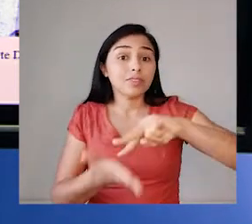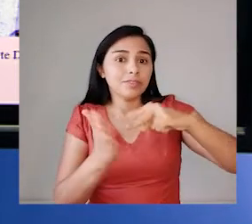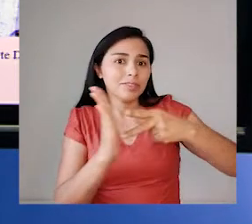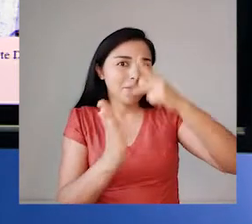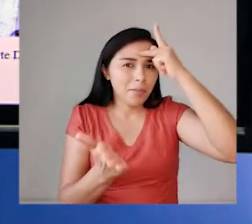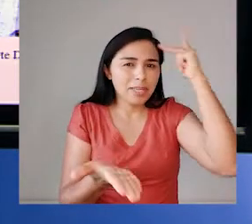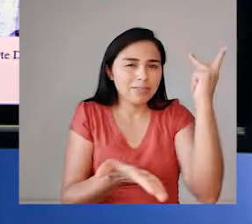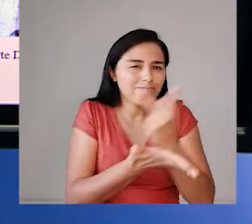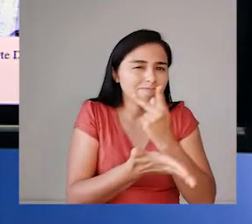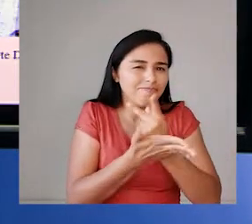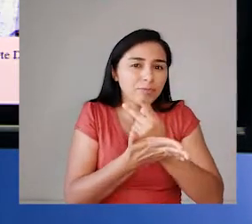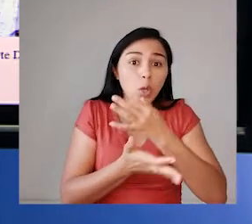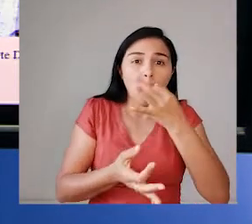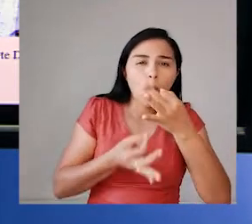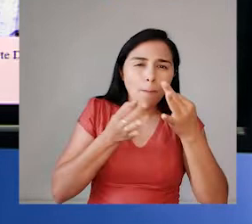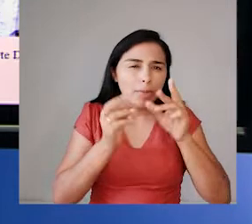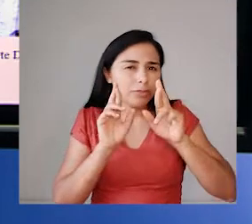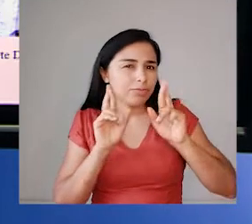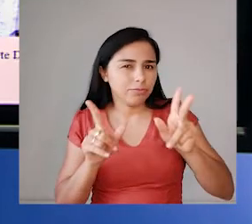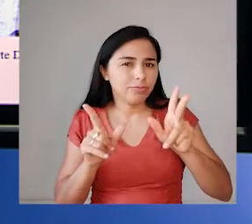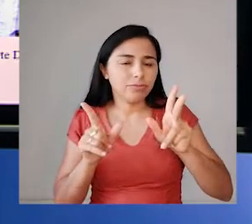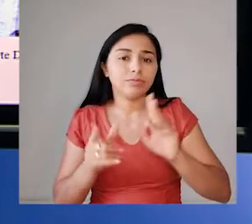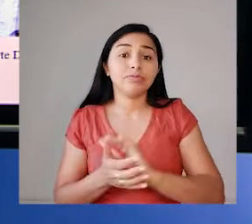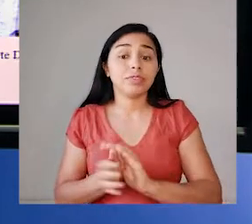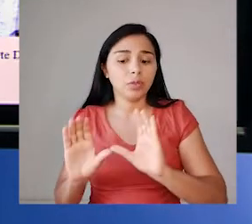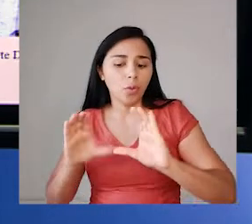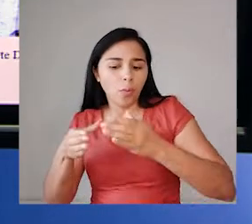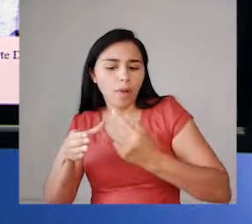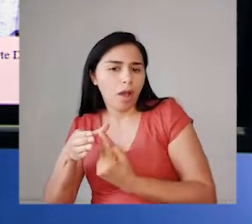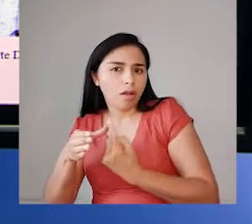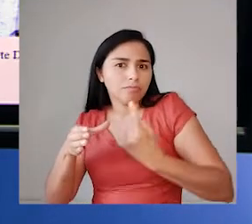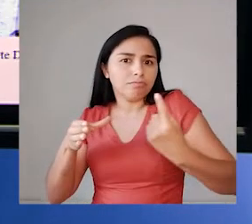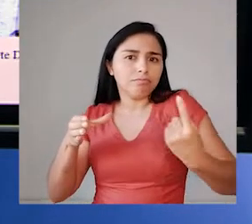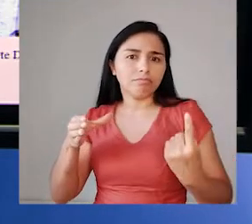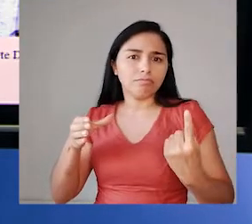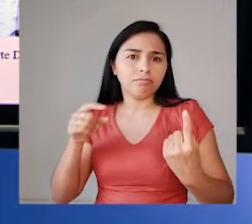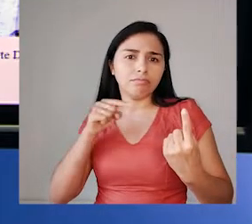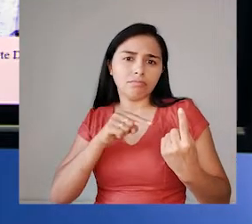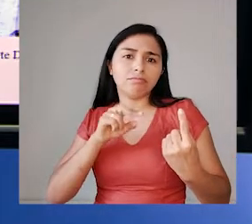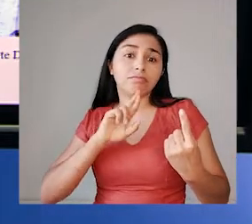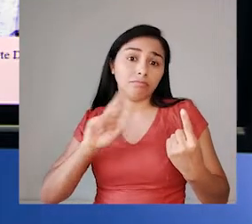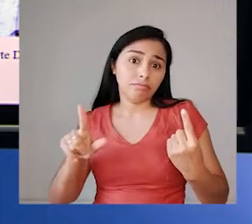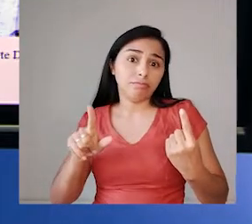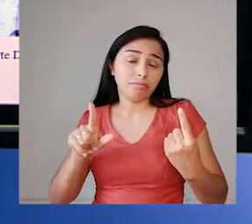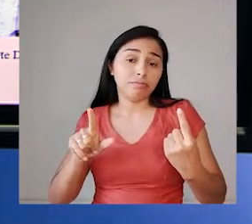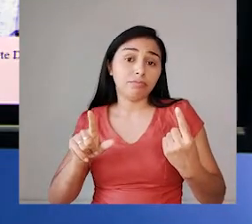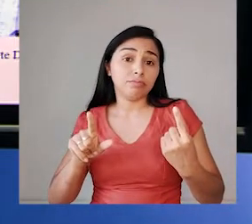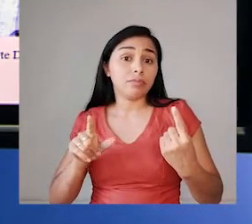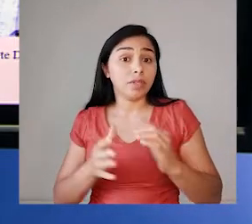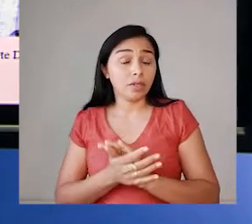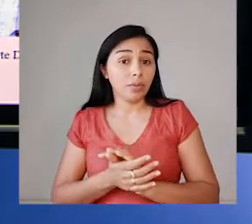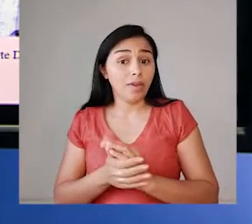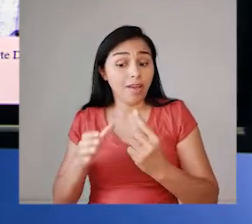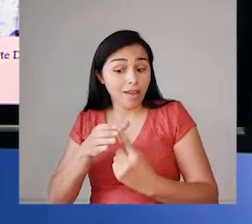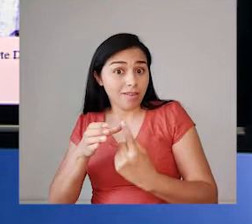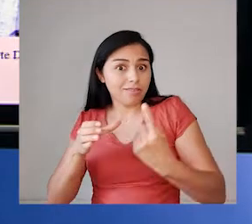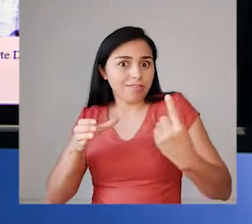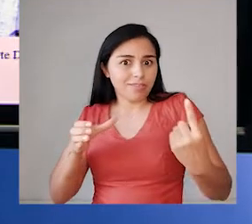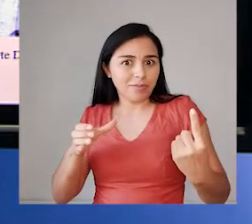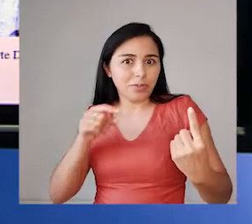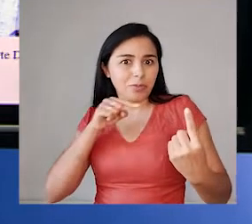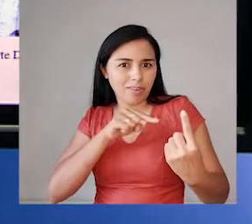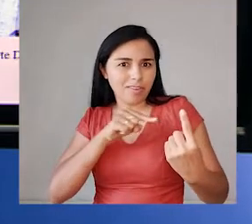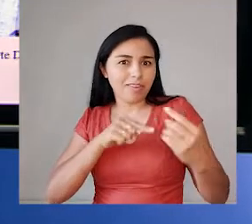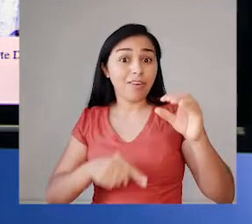expressão ovelha negra, ganharam conotações ruins, certo? Por quê? Porque o que é